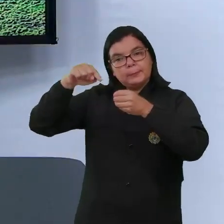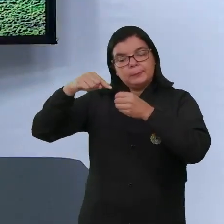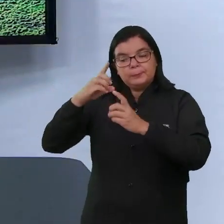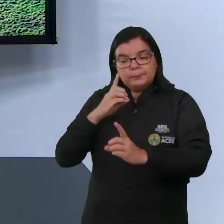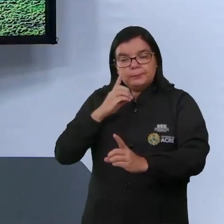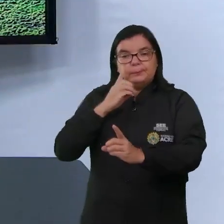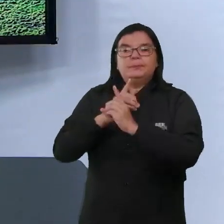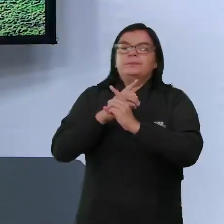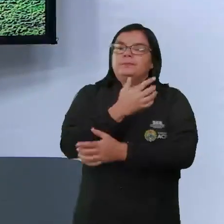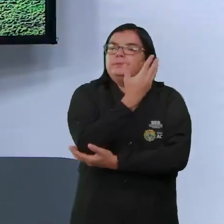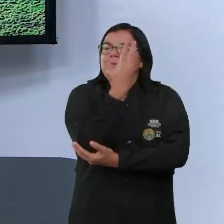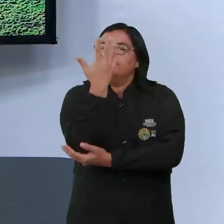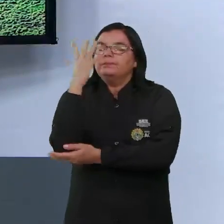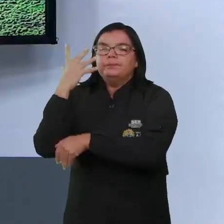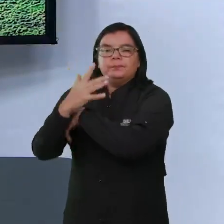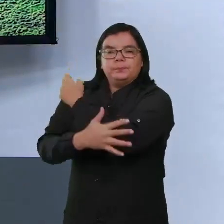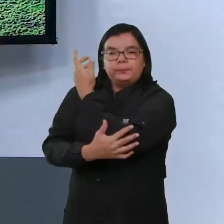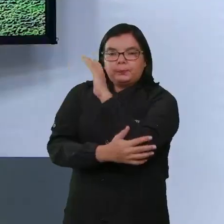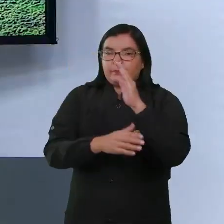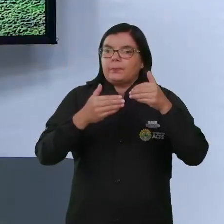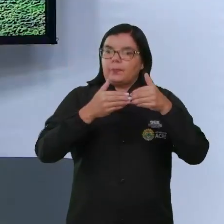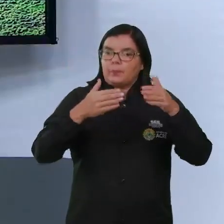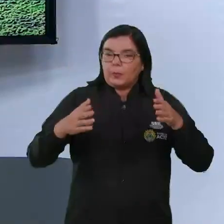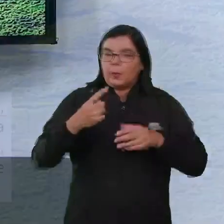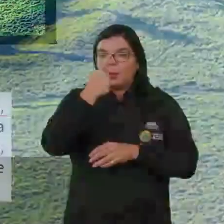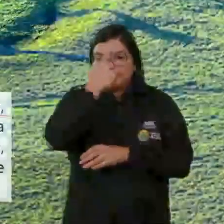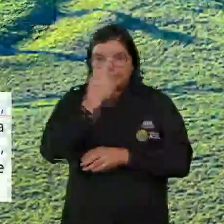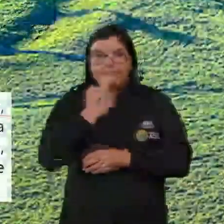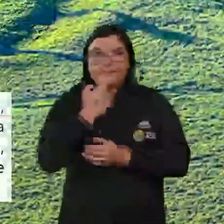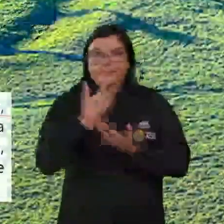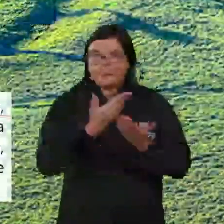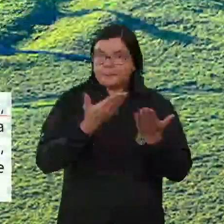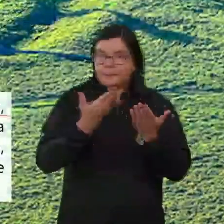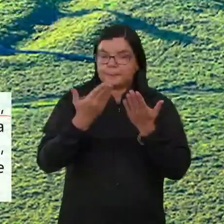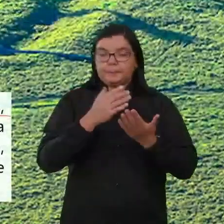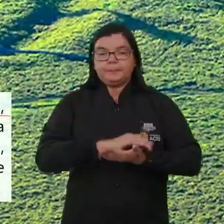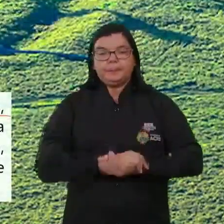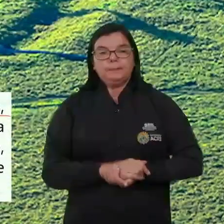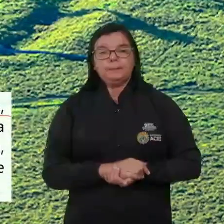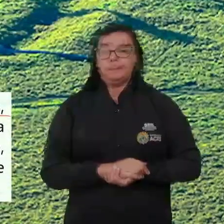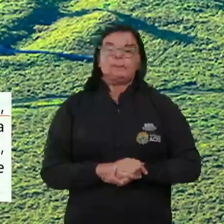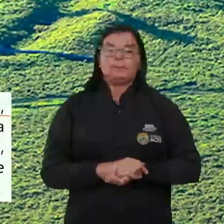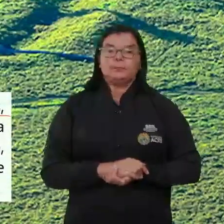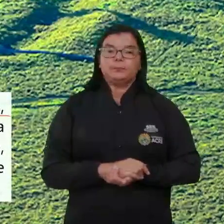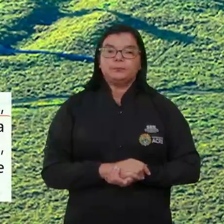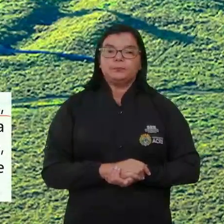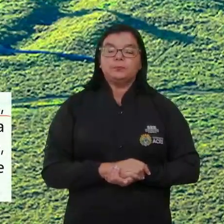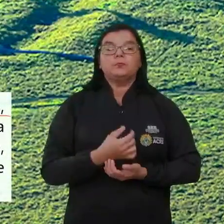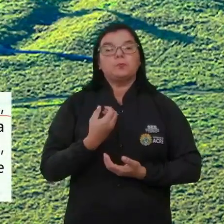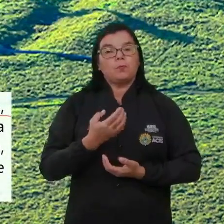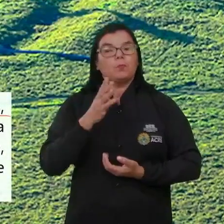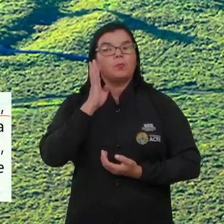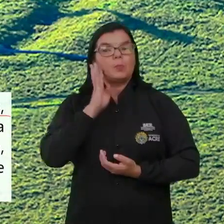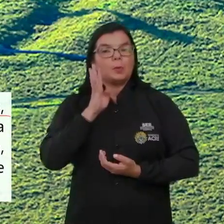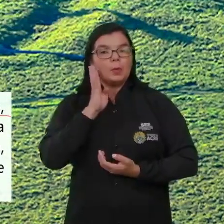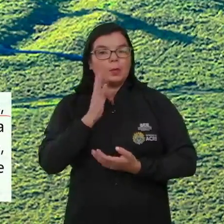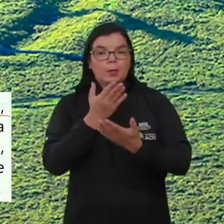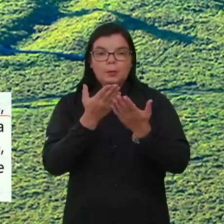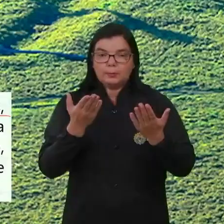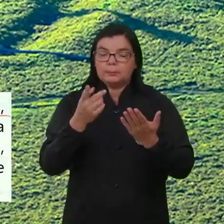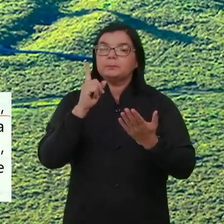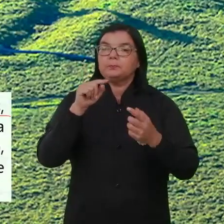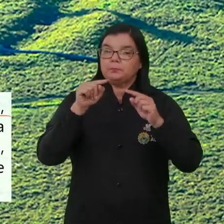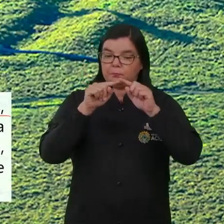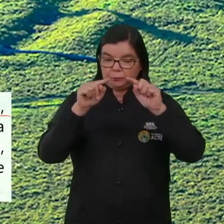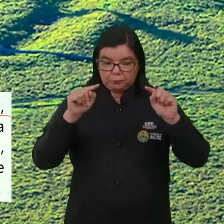encontrados hoje em florestas abertas, conforme na imagem. Vamos observar a imagem? Olha que interessante, pessoal. É uma